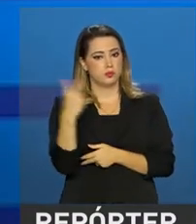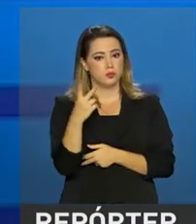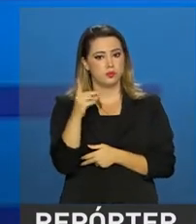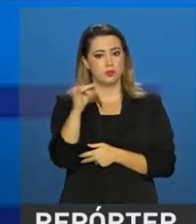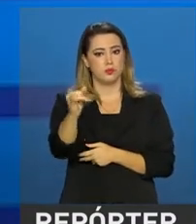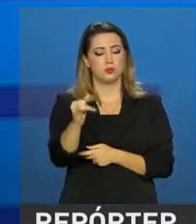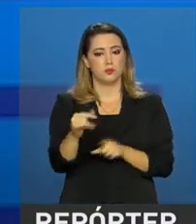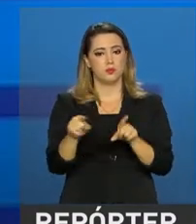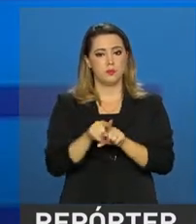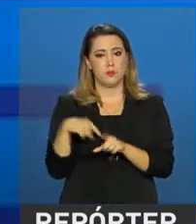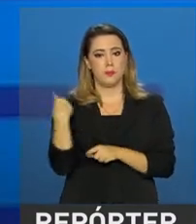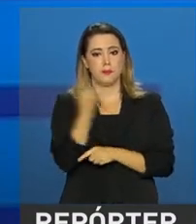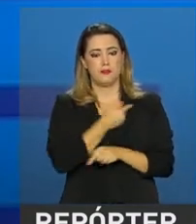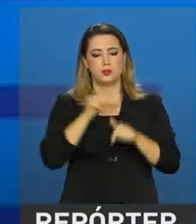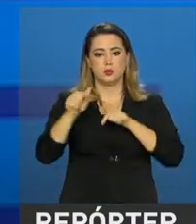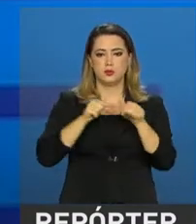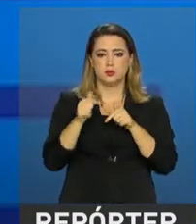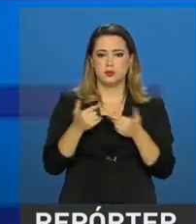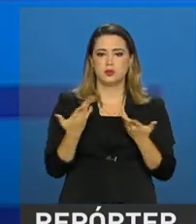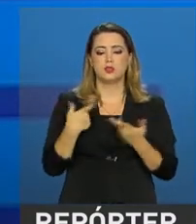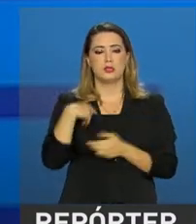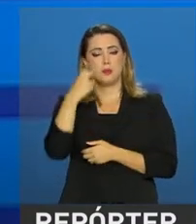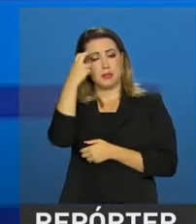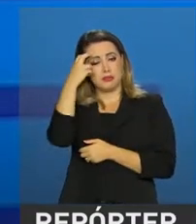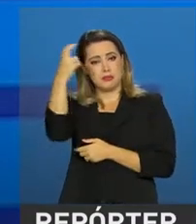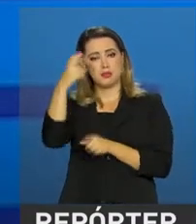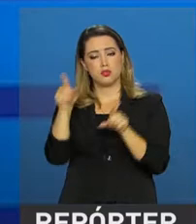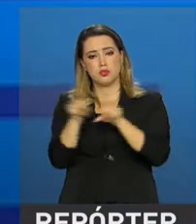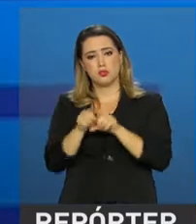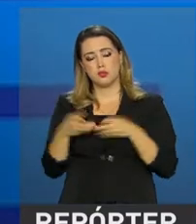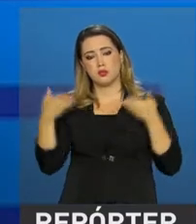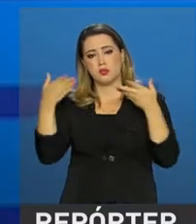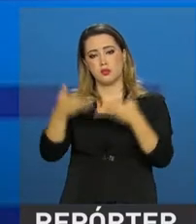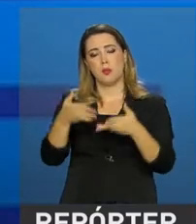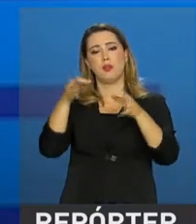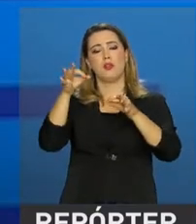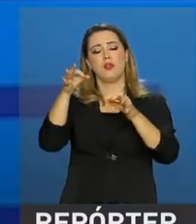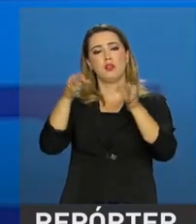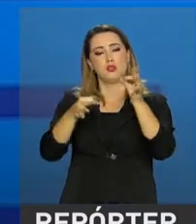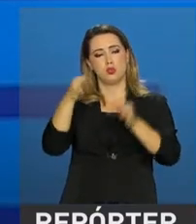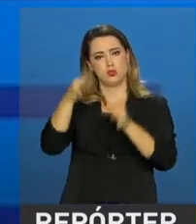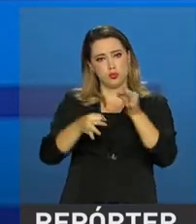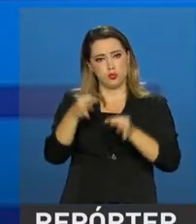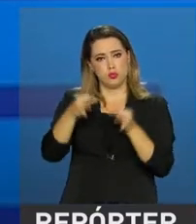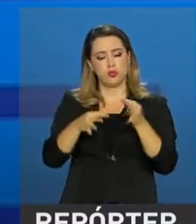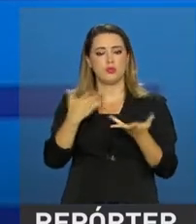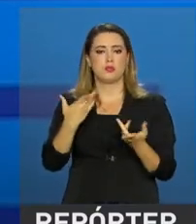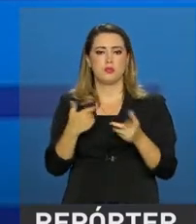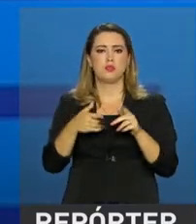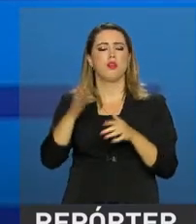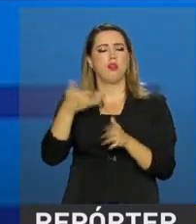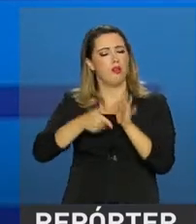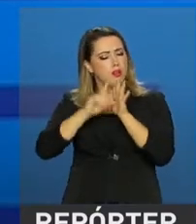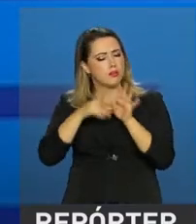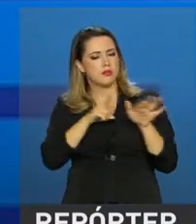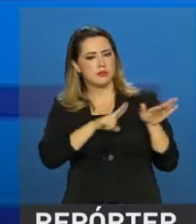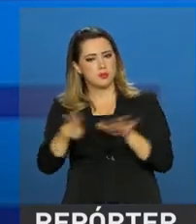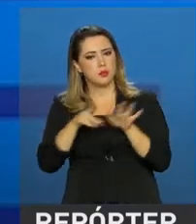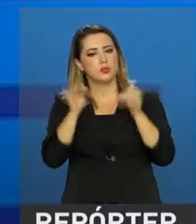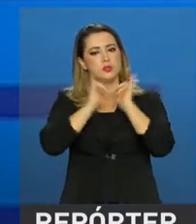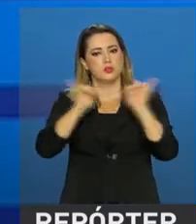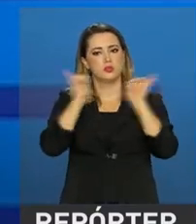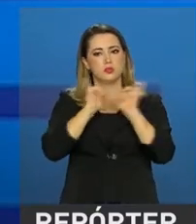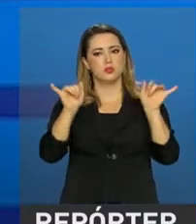dois dias, nós atuamos tanto na parte de inteligência quanto na parte de polícia judiciária. Durante a semana, né, já foi amplamente divulgado, nós tivemos a